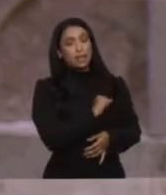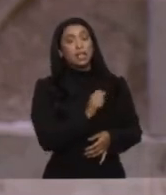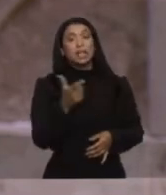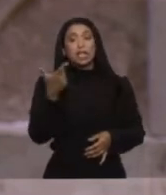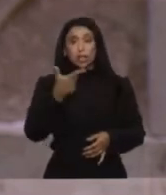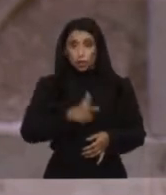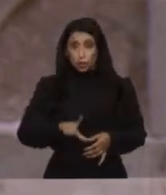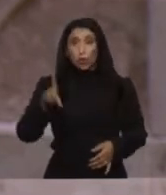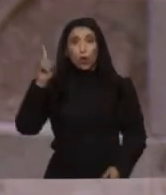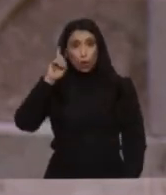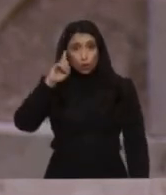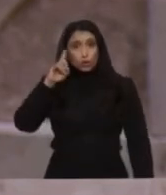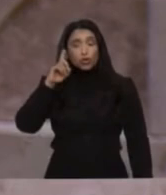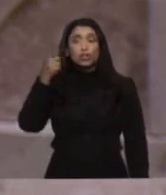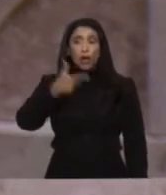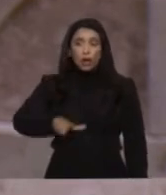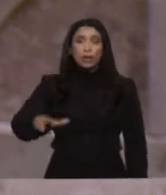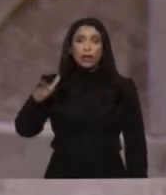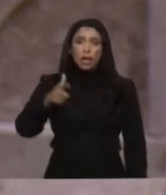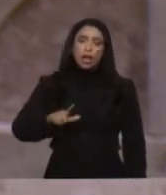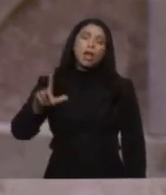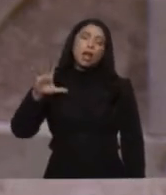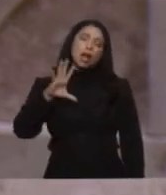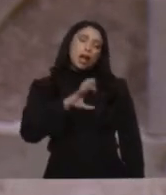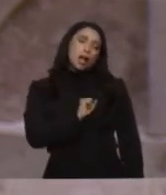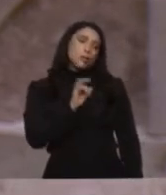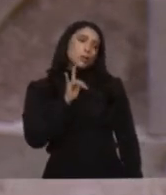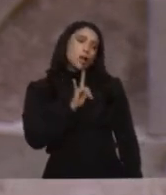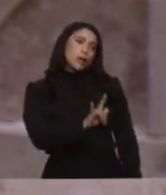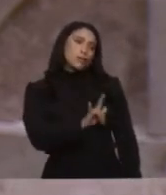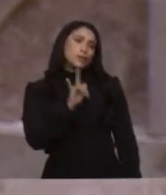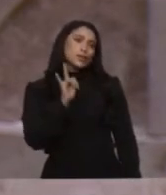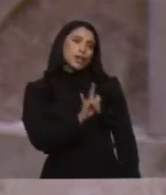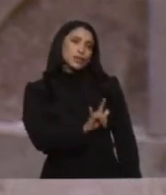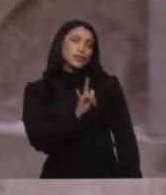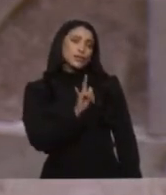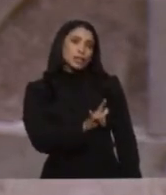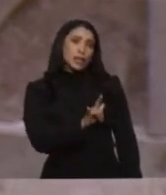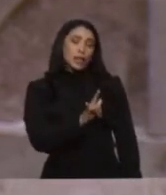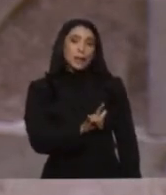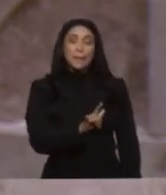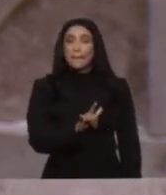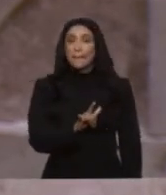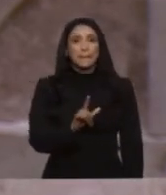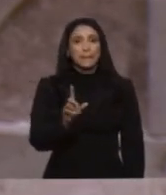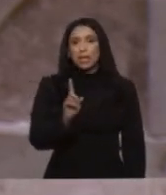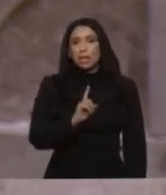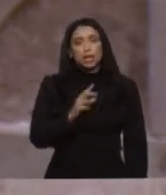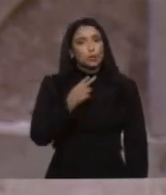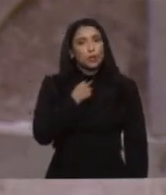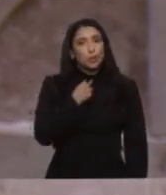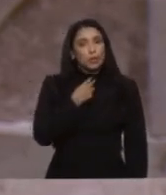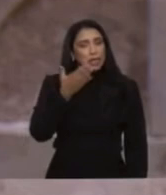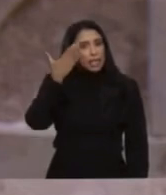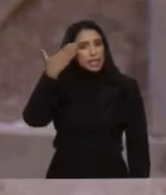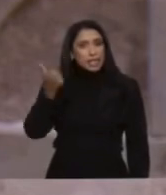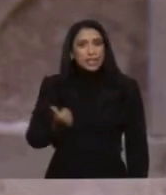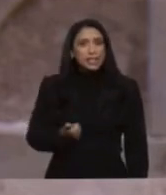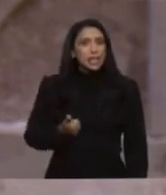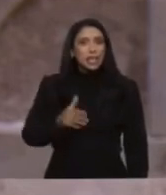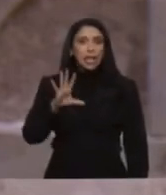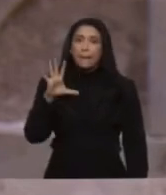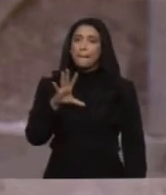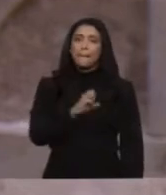repetir todos os dias: eu te amo e eu te amo, para não se esquecer nunca do seu amor pela